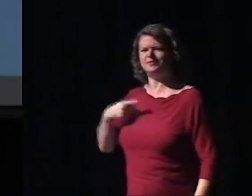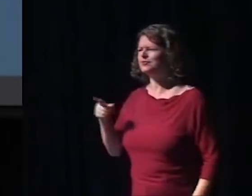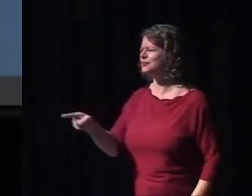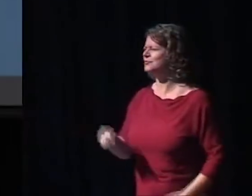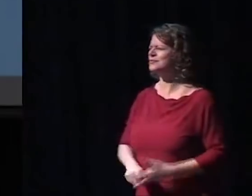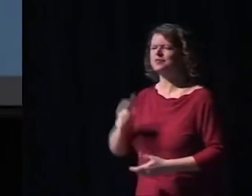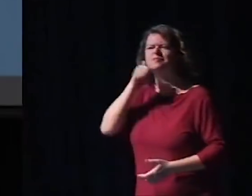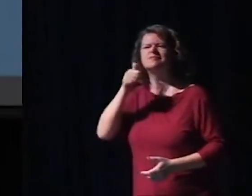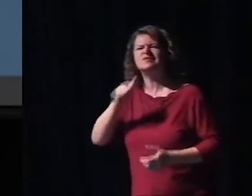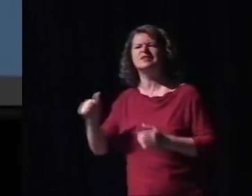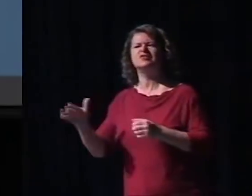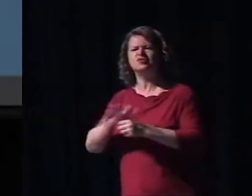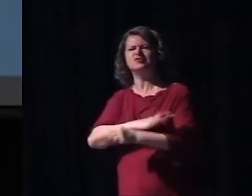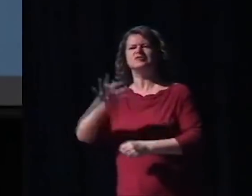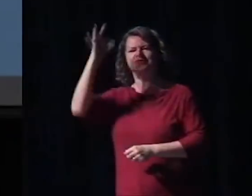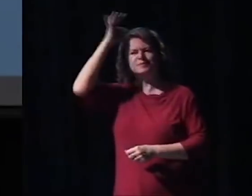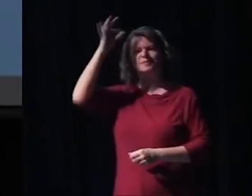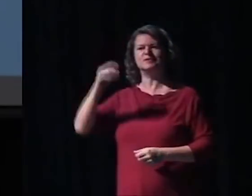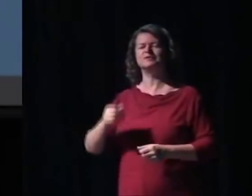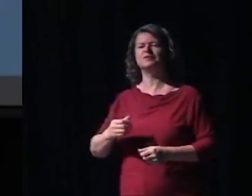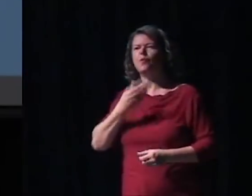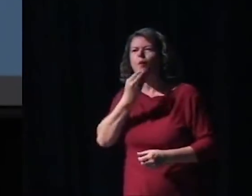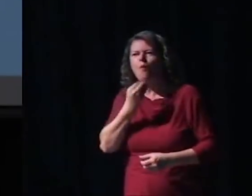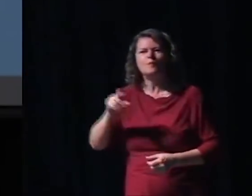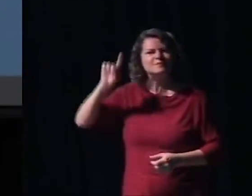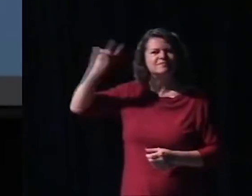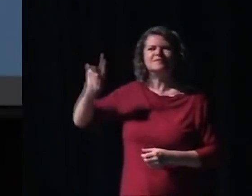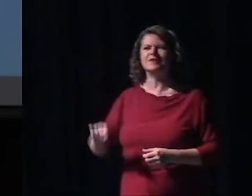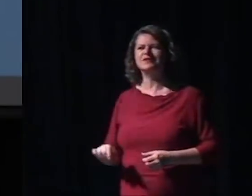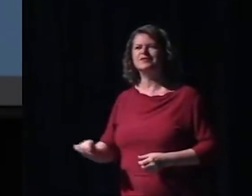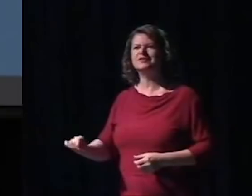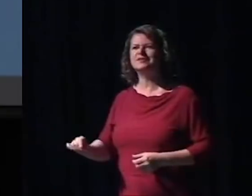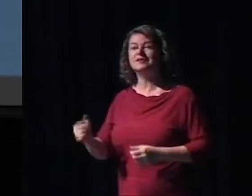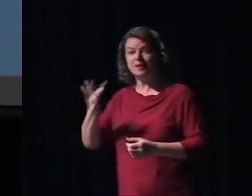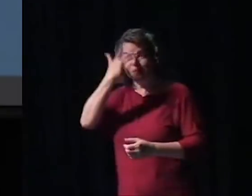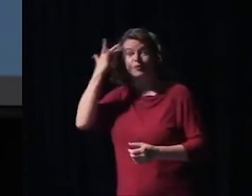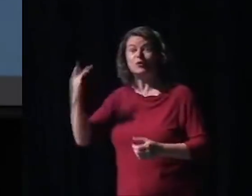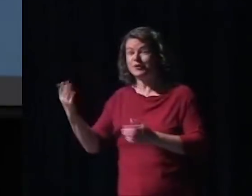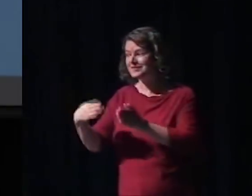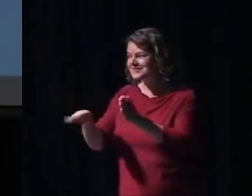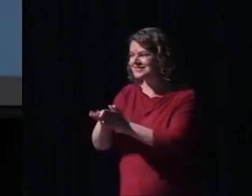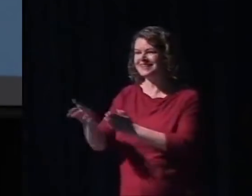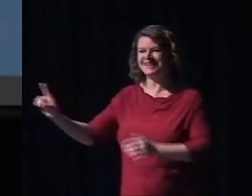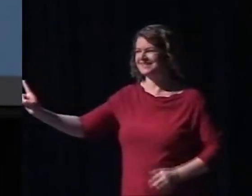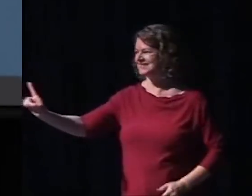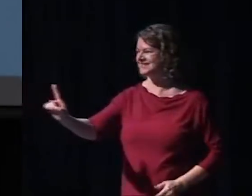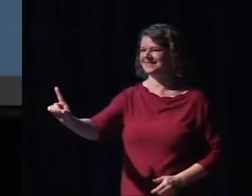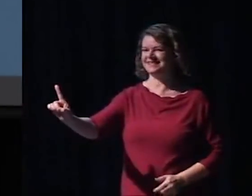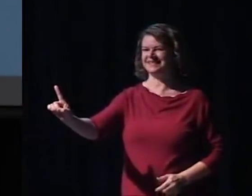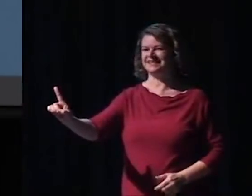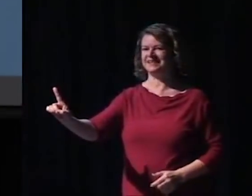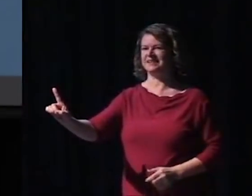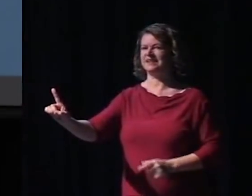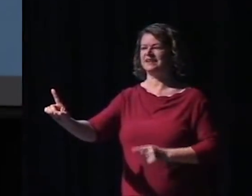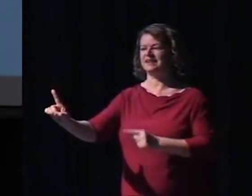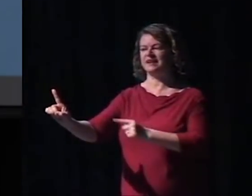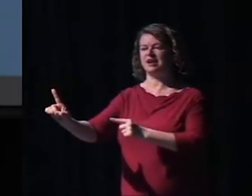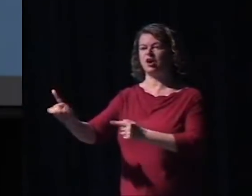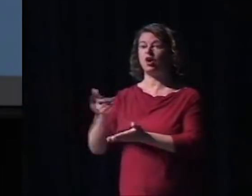uma mulher de Deus, como homem de Deus. Mas ele entra em algo chamado ciranda do pecado.